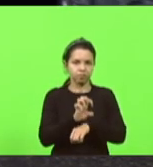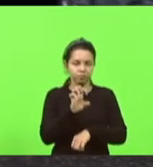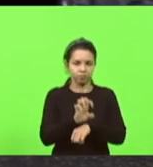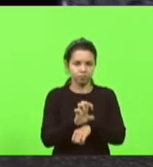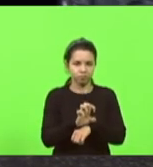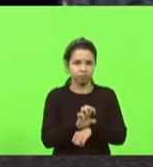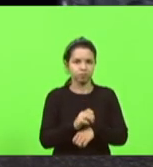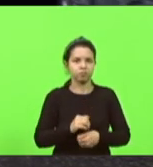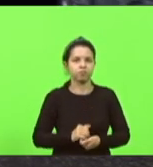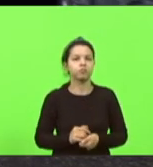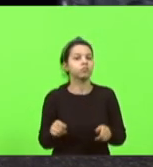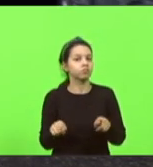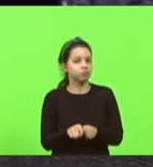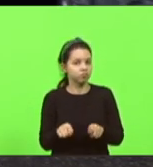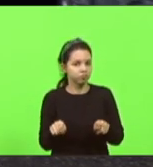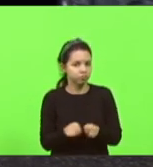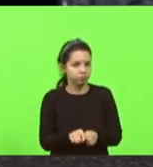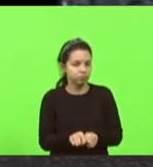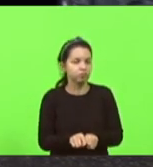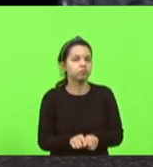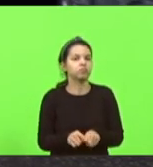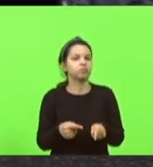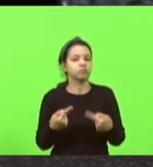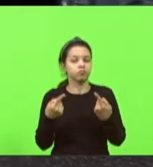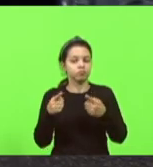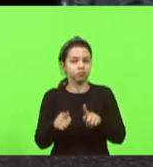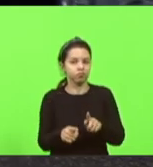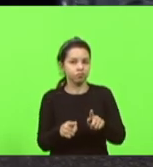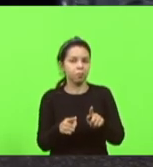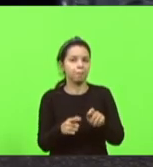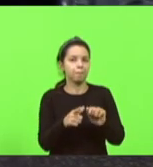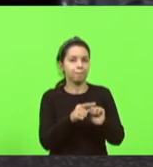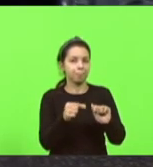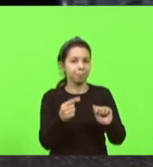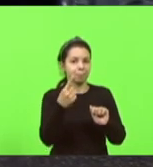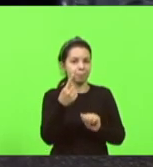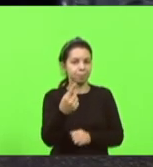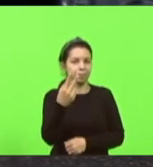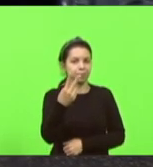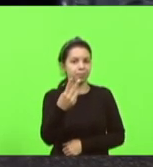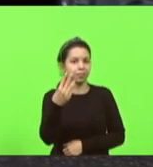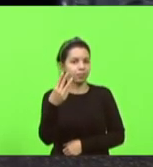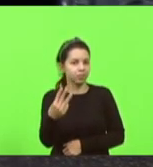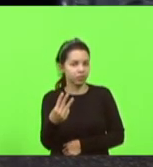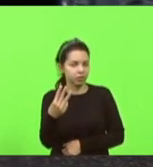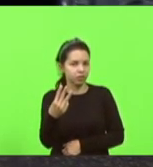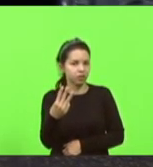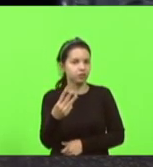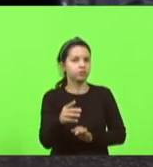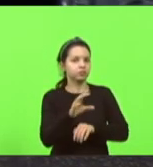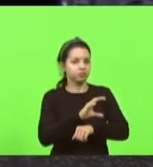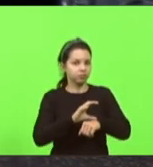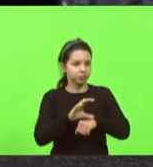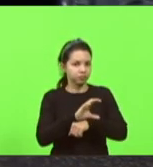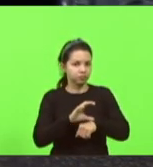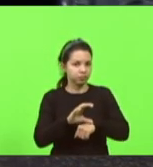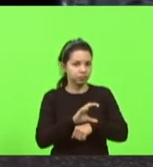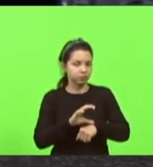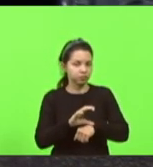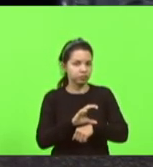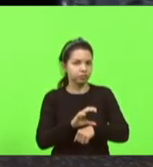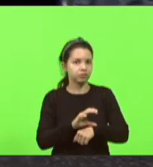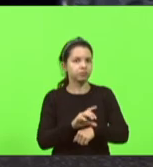E afronta também, violentamente, o artigo 123 da nossa Constituição. Ou seja,